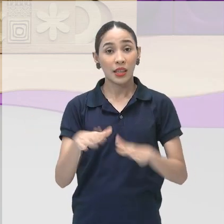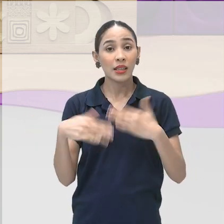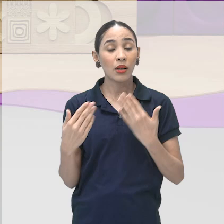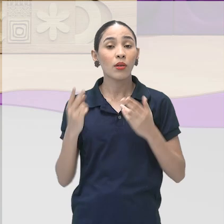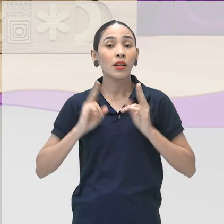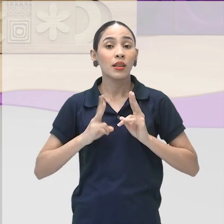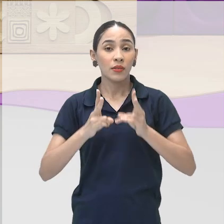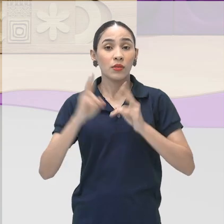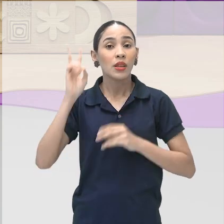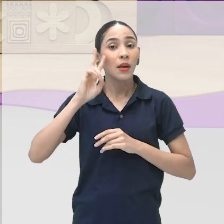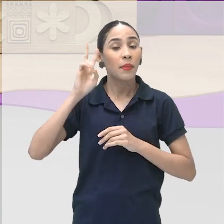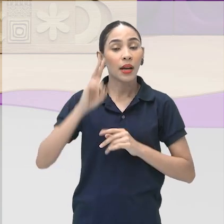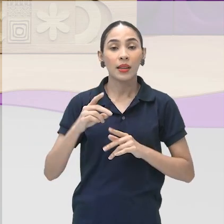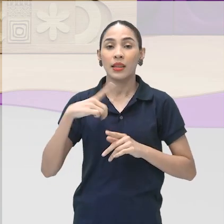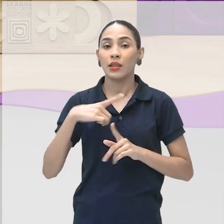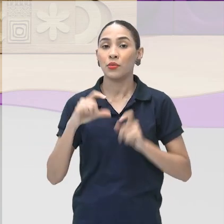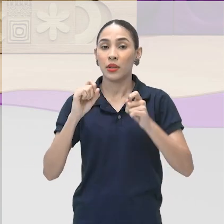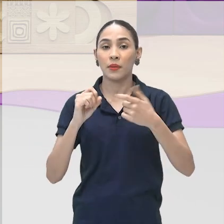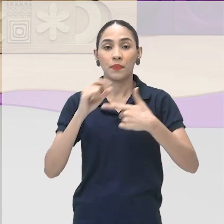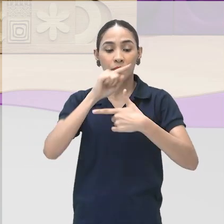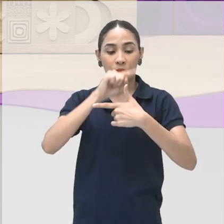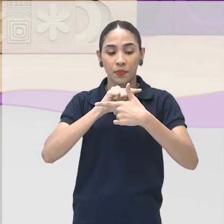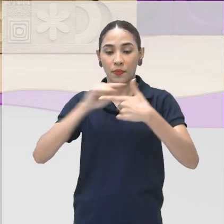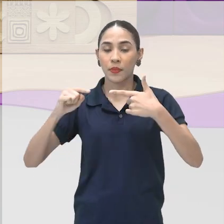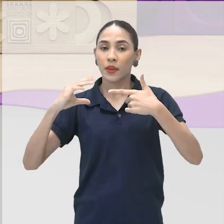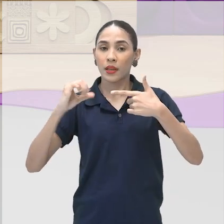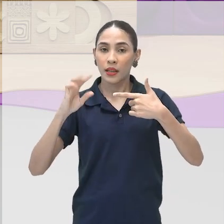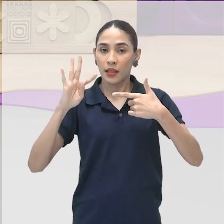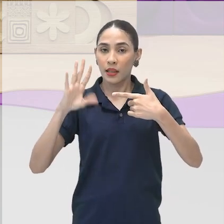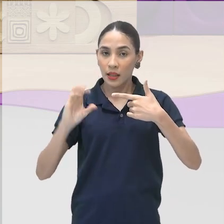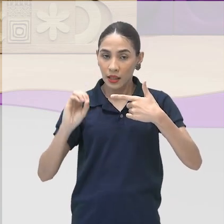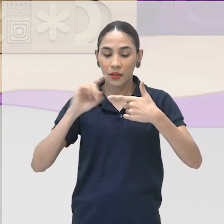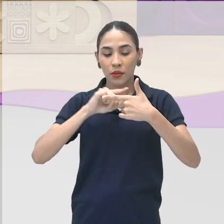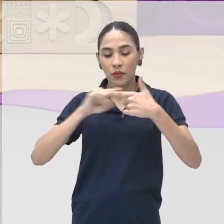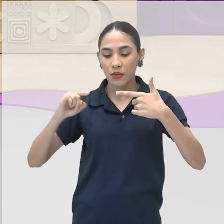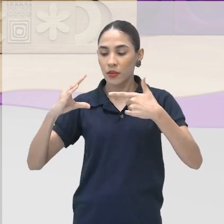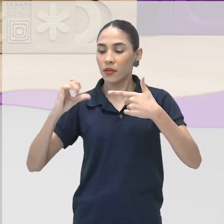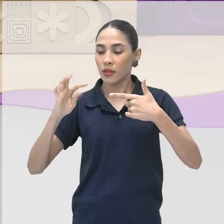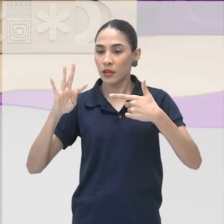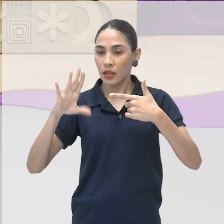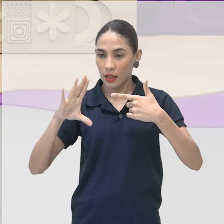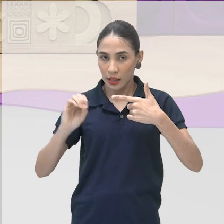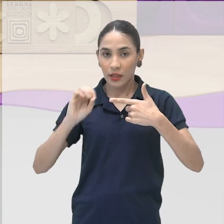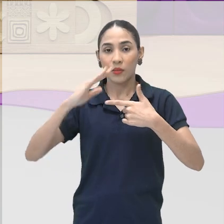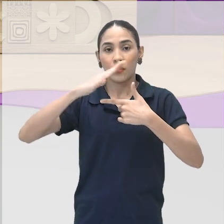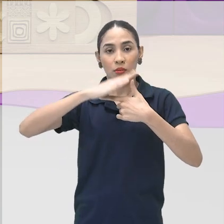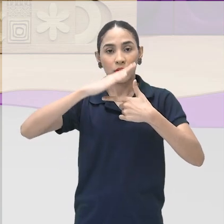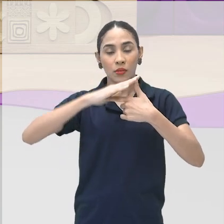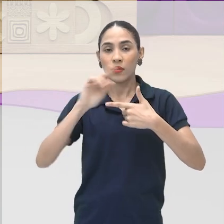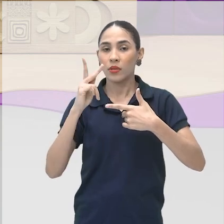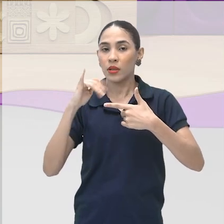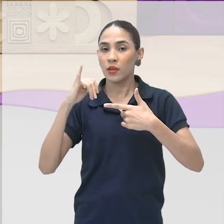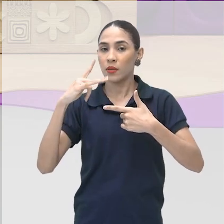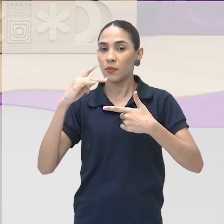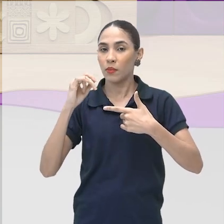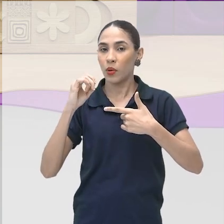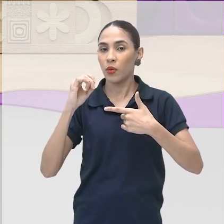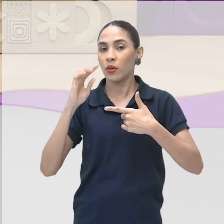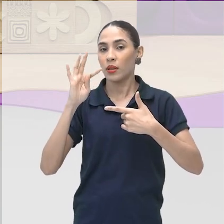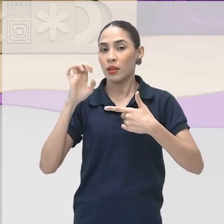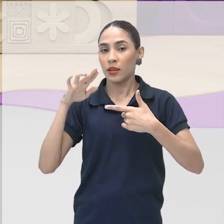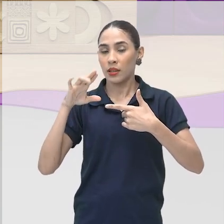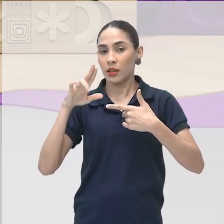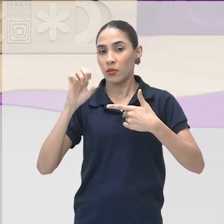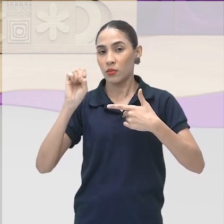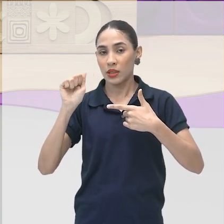triângulo retângulo, nós temos cateto, cateto e hipotenusa. E é importante saber identificar, né, qual dos